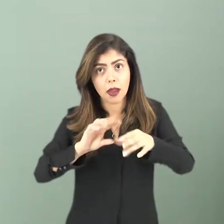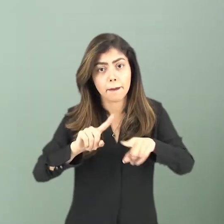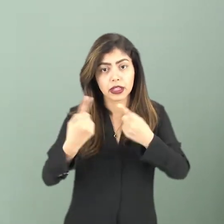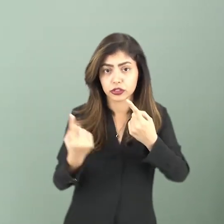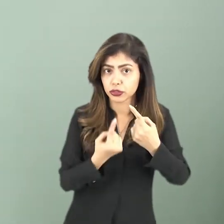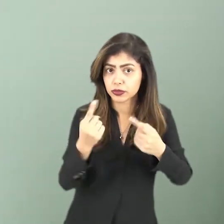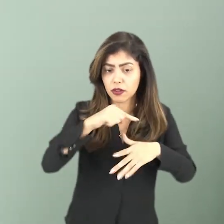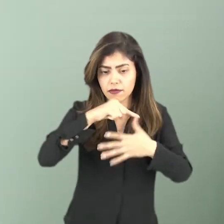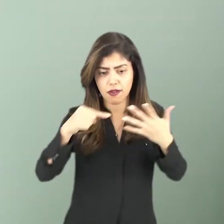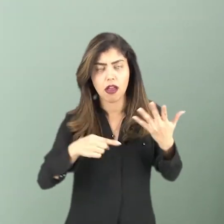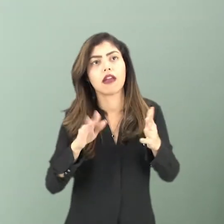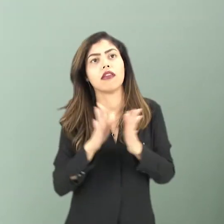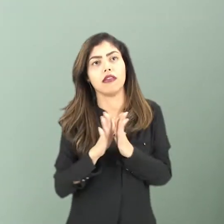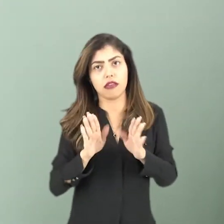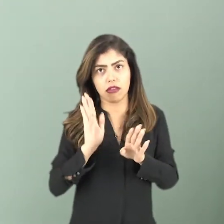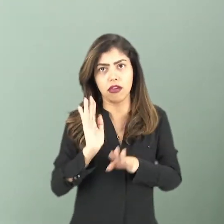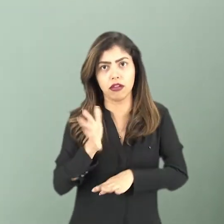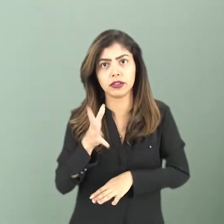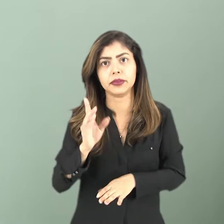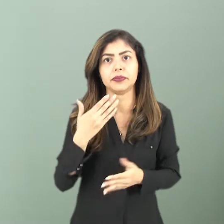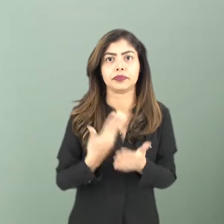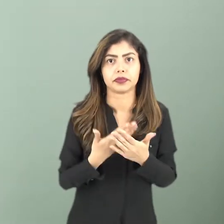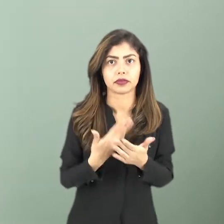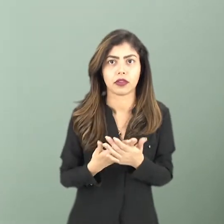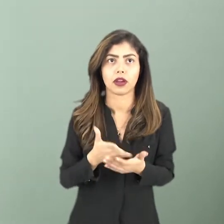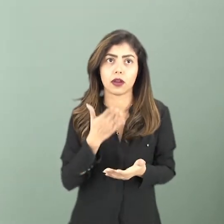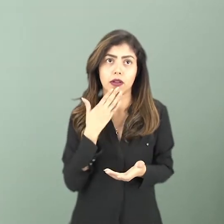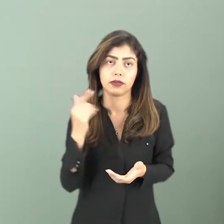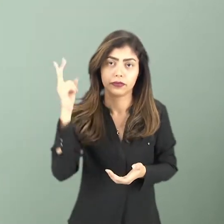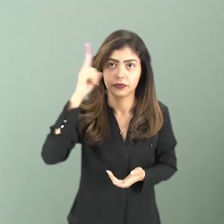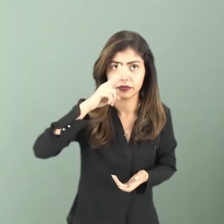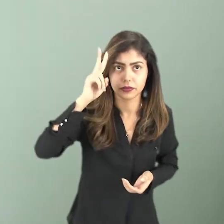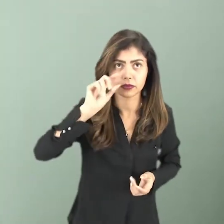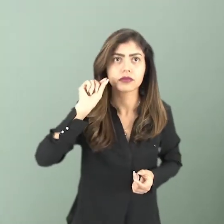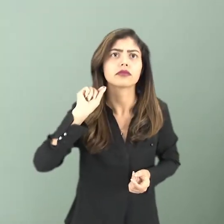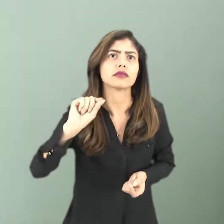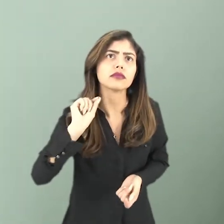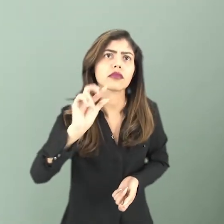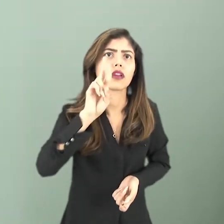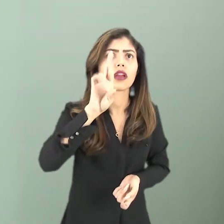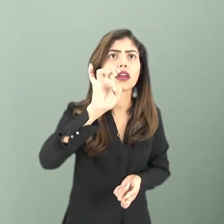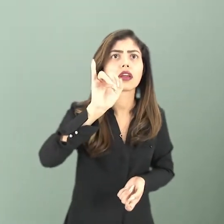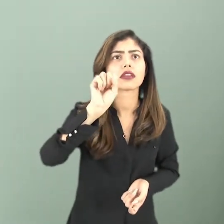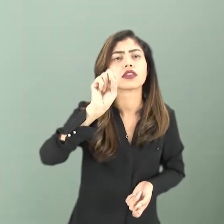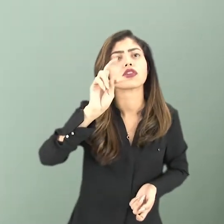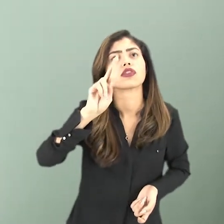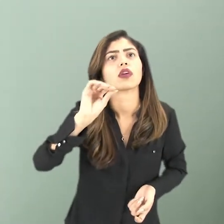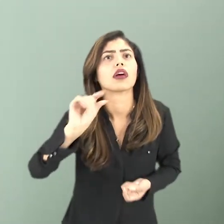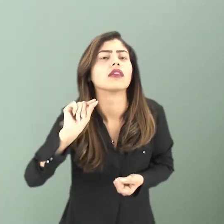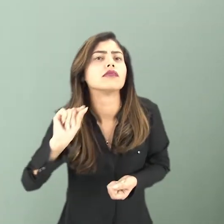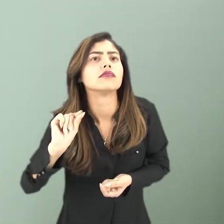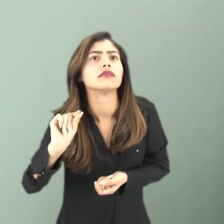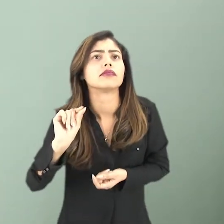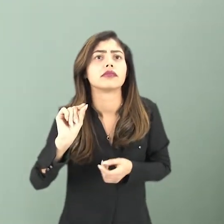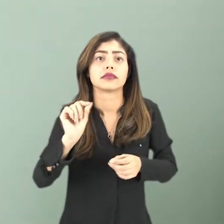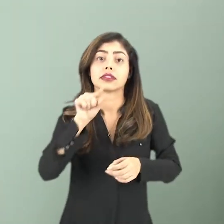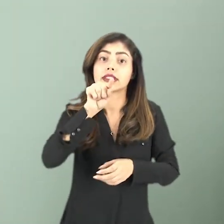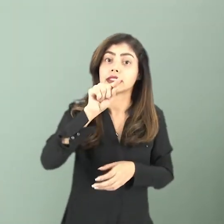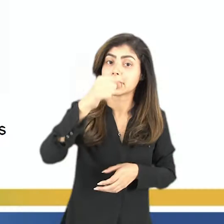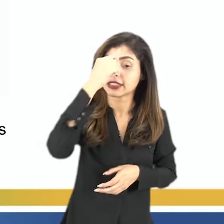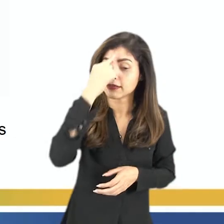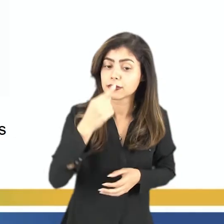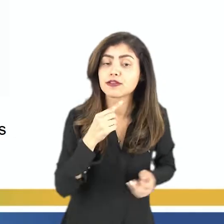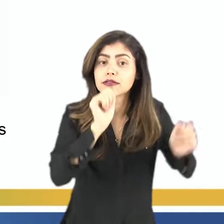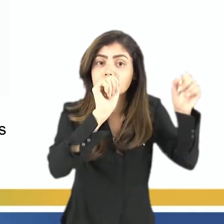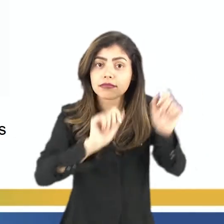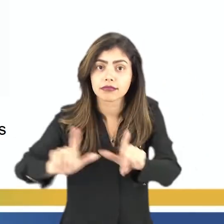quiser ligar vários. Então, a gente já estudou bastante sobre ele, mas vamos só relembrar aí o que é um resistor. Esse elemento aí, ele